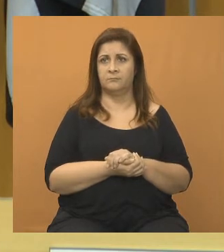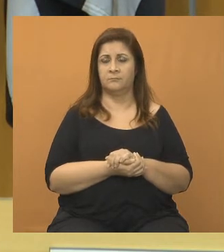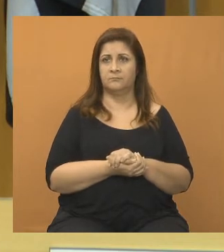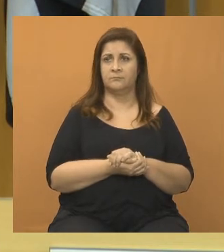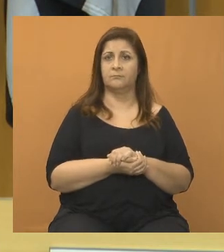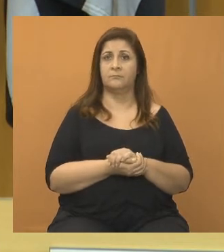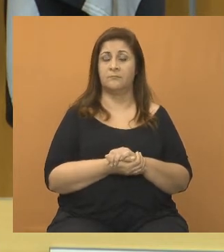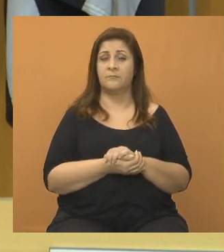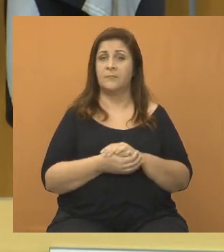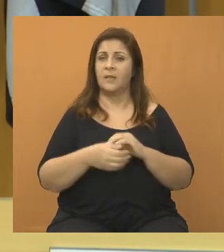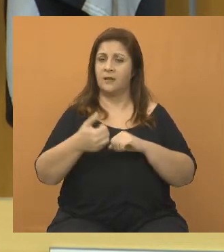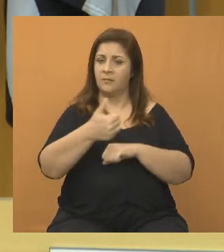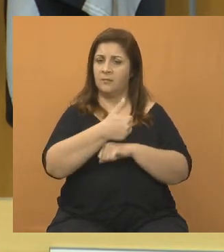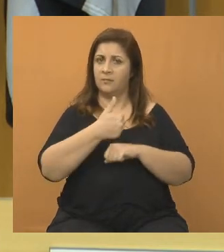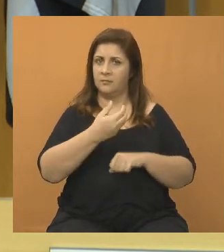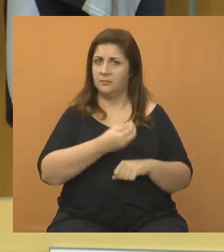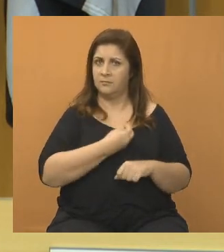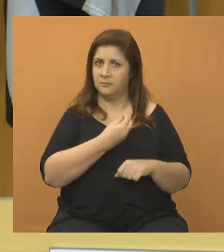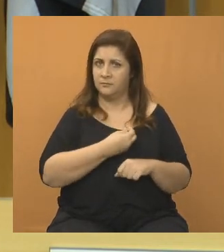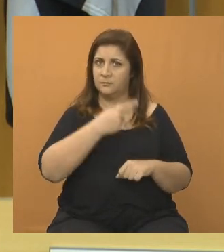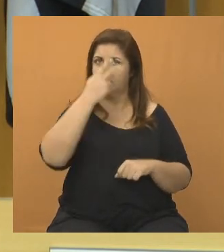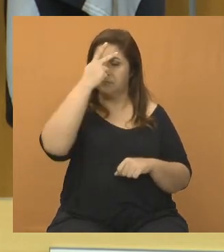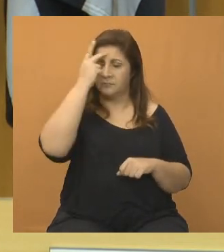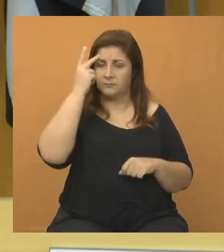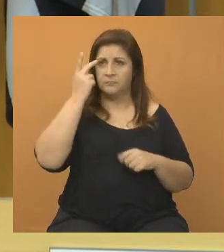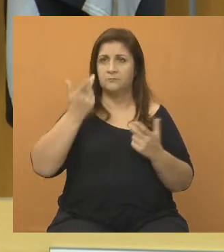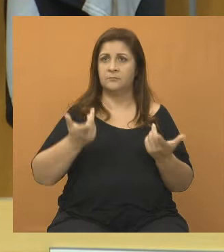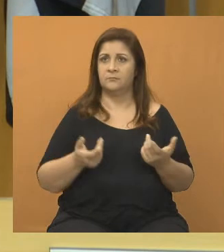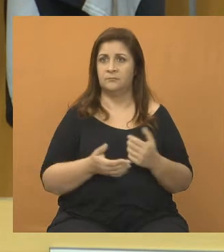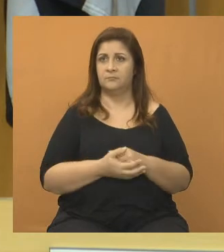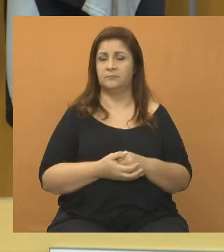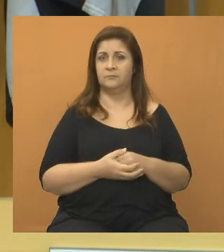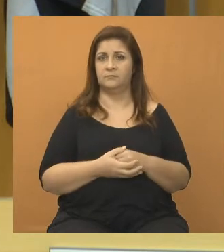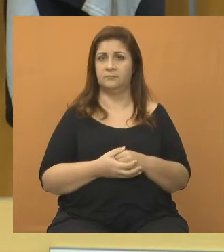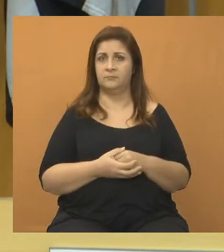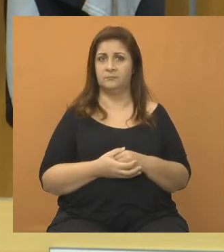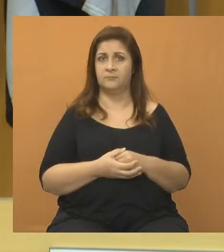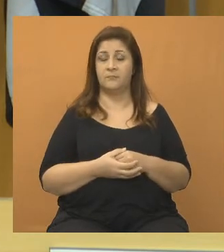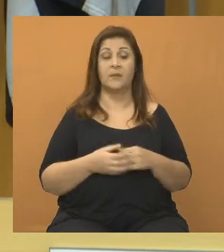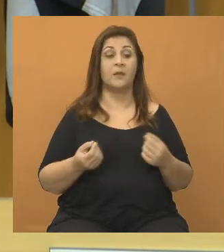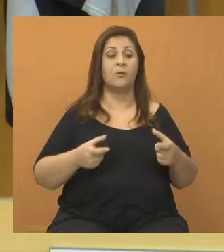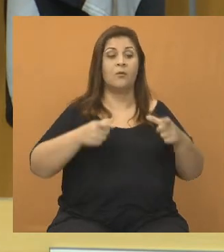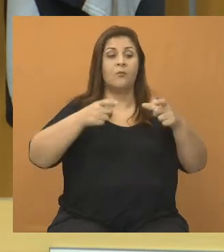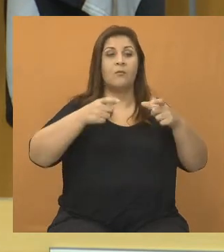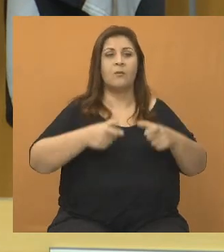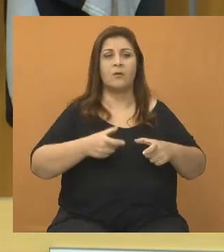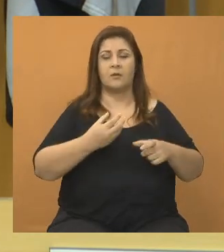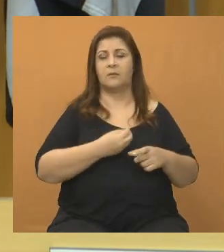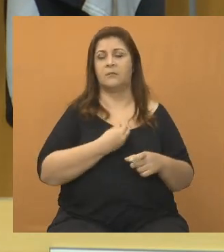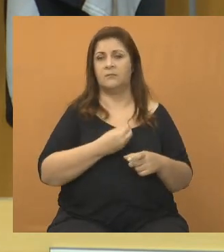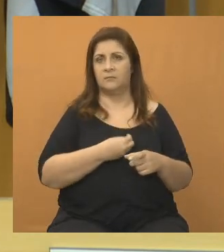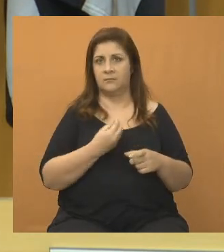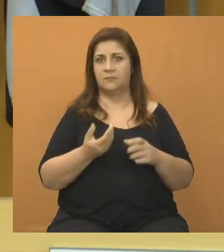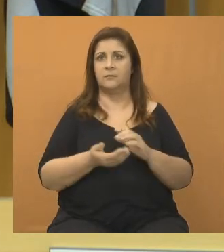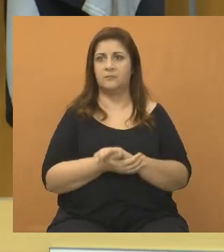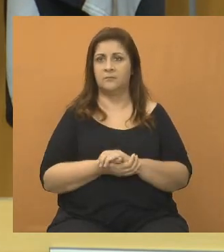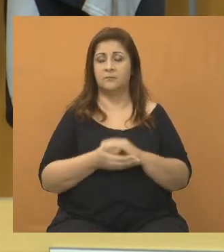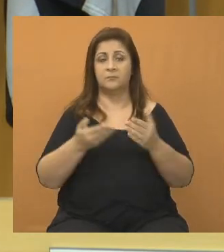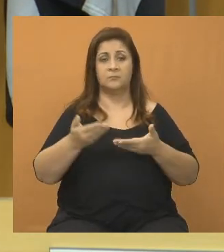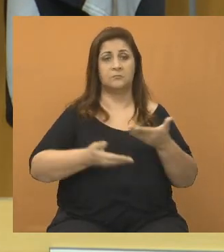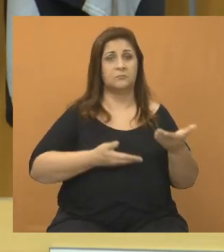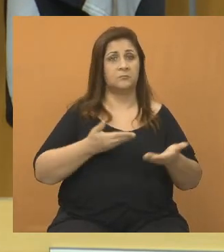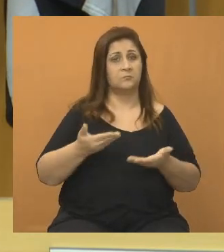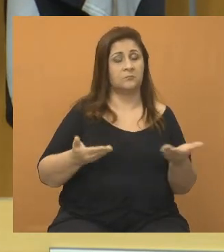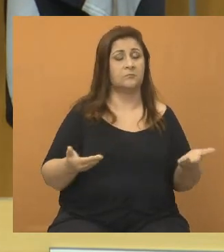a qualidade e o bem-estar das pessoas passa pela qualidade do seu bairro, né? Pela qualidade dos serviços públicos